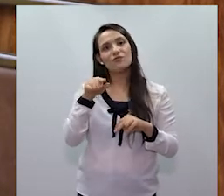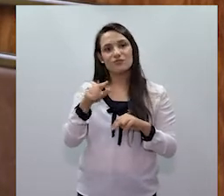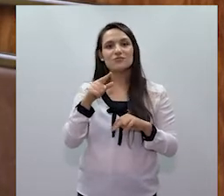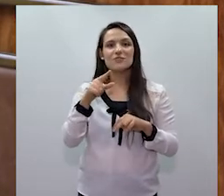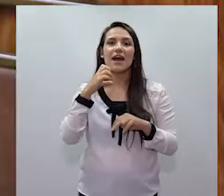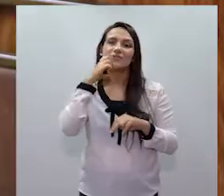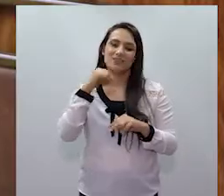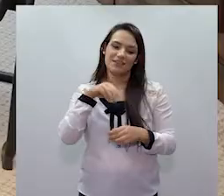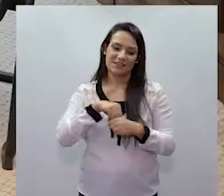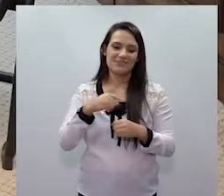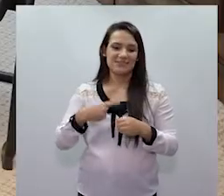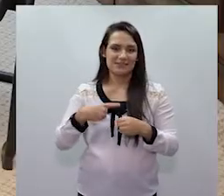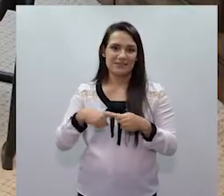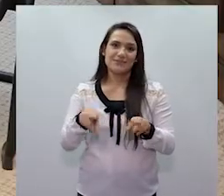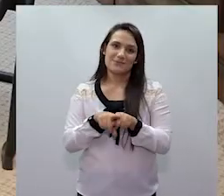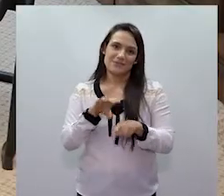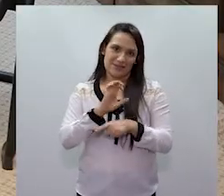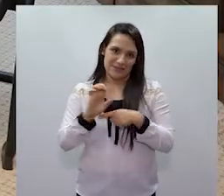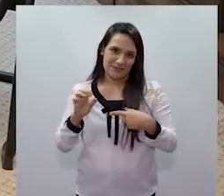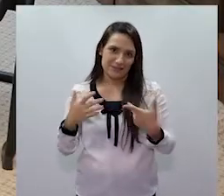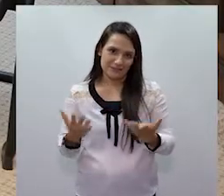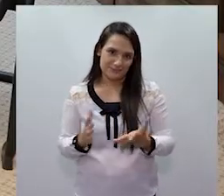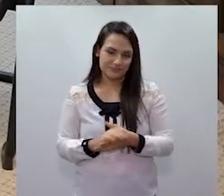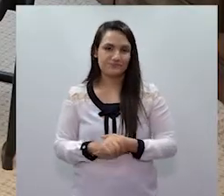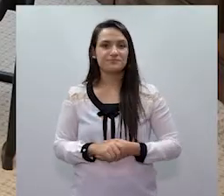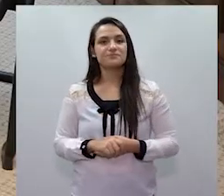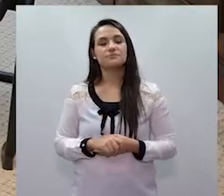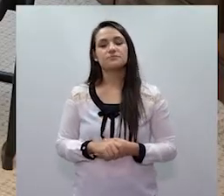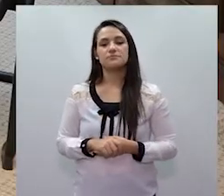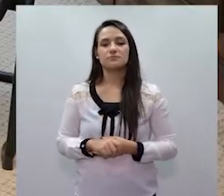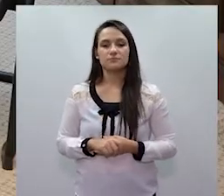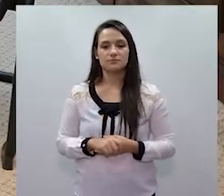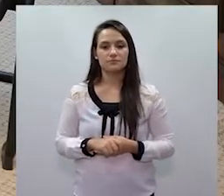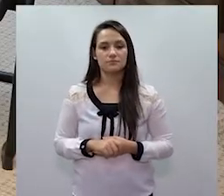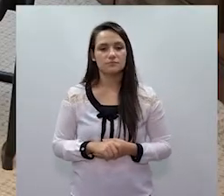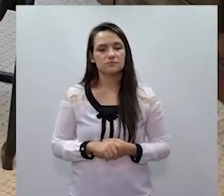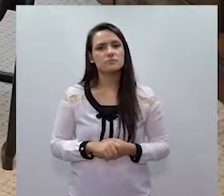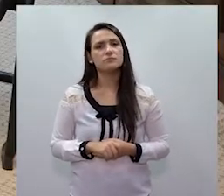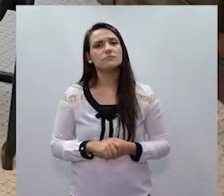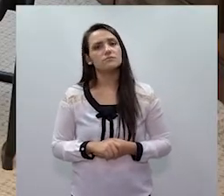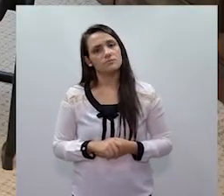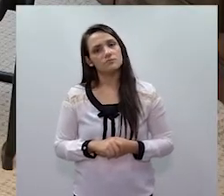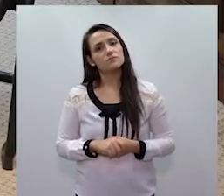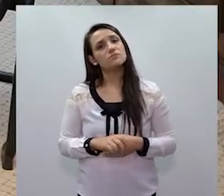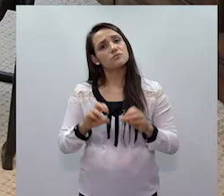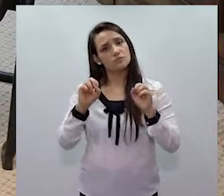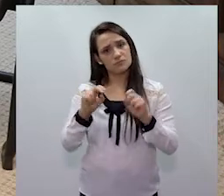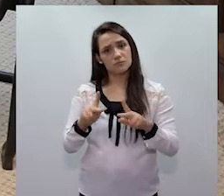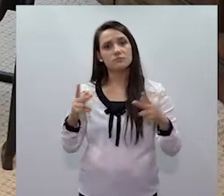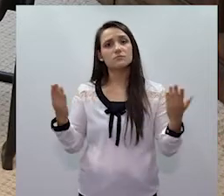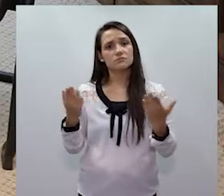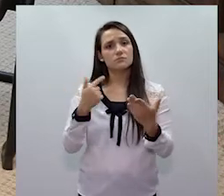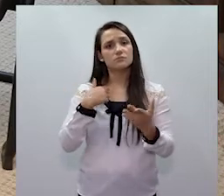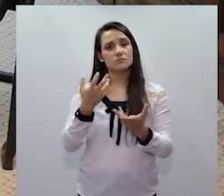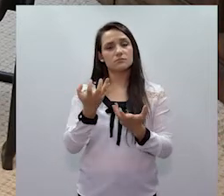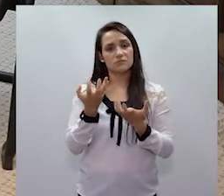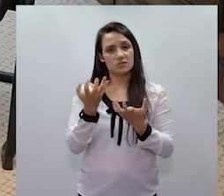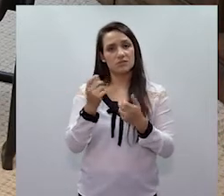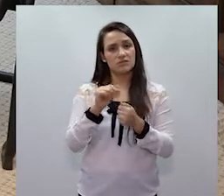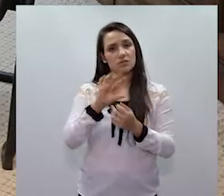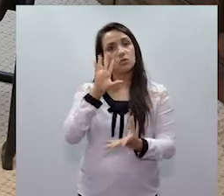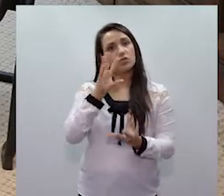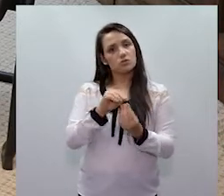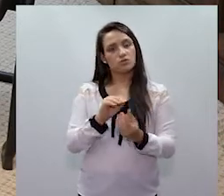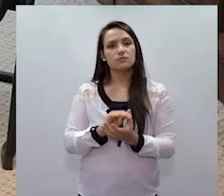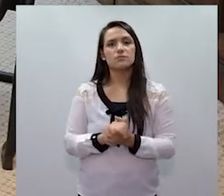e estado. Certo. Então, para a gente conseguir aqui resumir, né, para quem está nos assistindo, quais